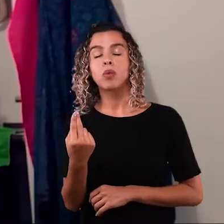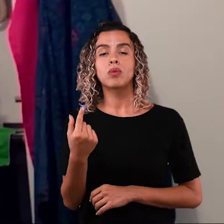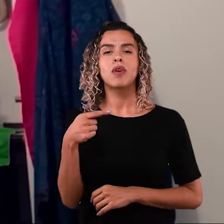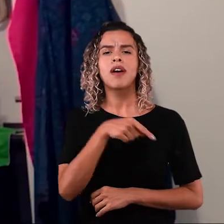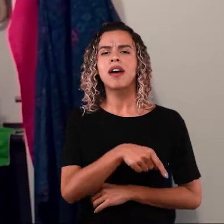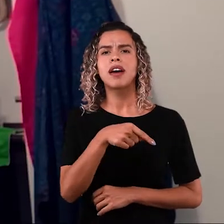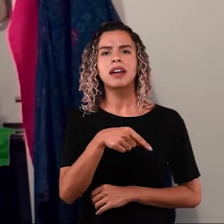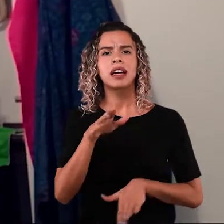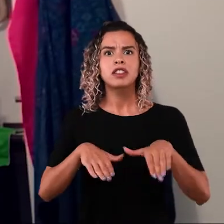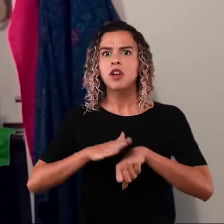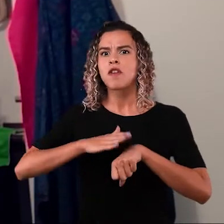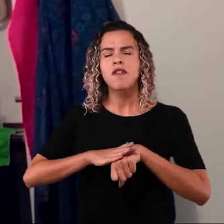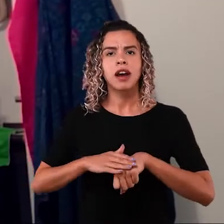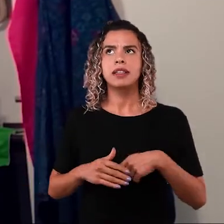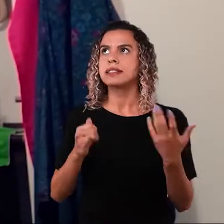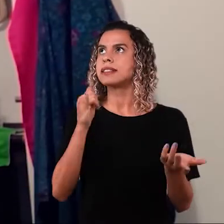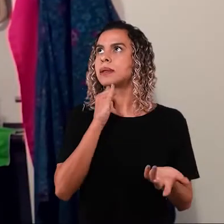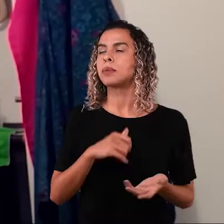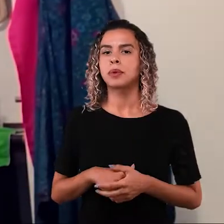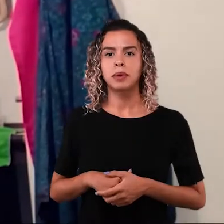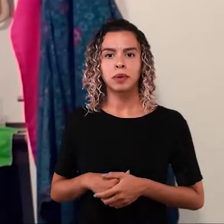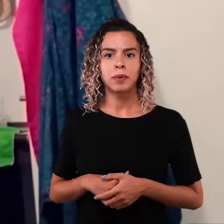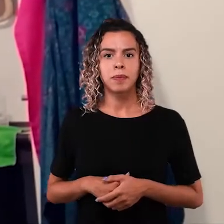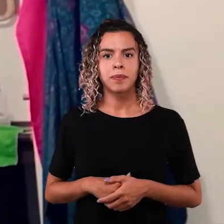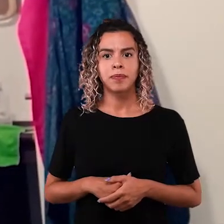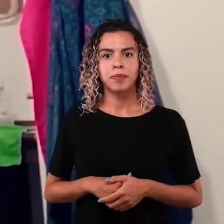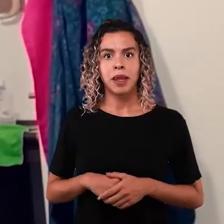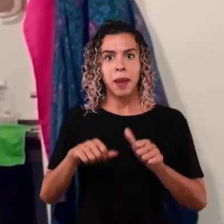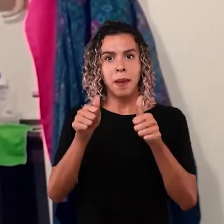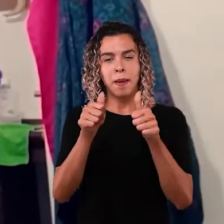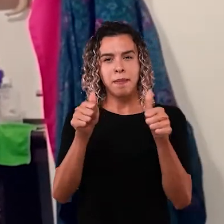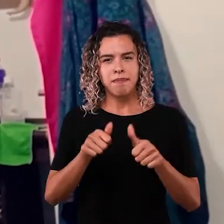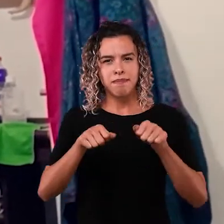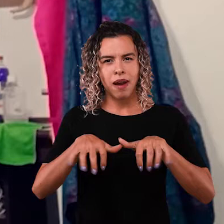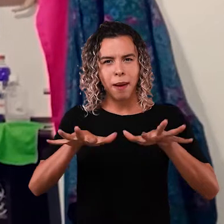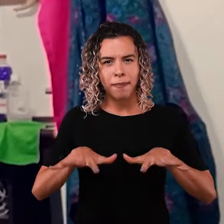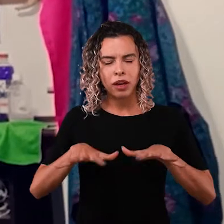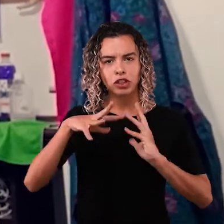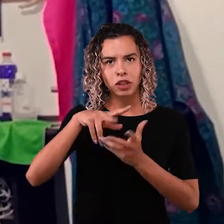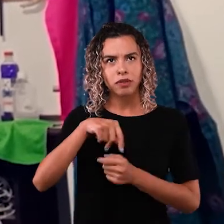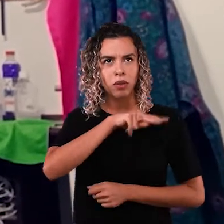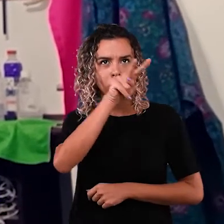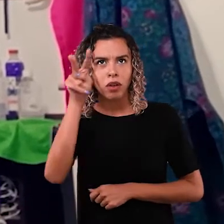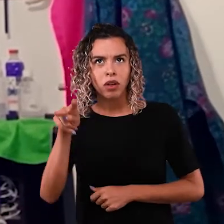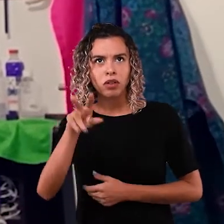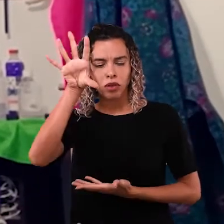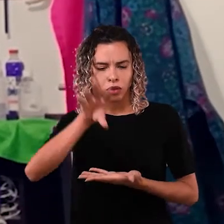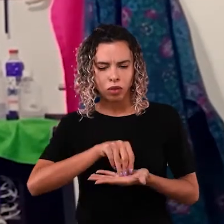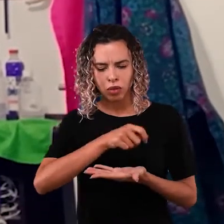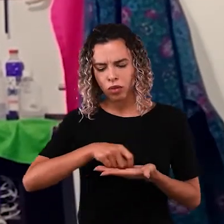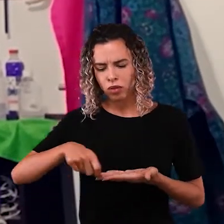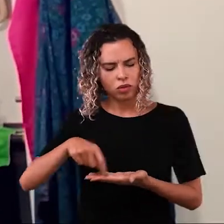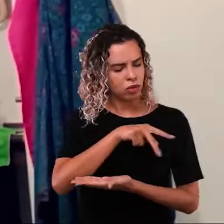além de eu fazer coisas que os outros não faziam. Então, sei lá, por exemplo, copiar mapa de geografia só de olhar, né, sem